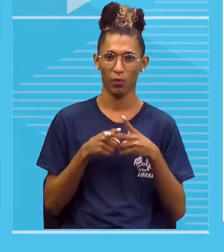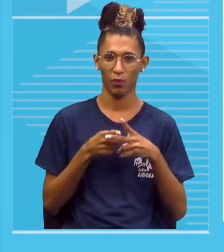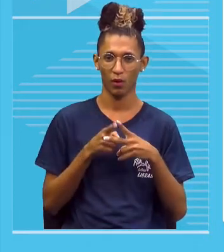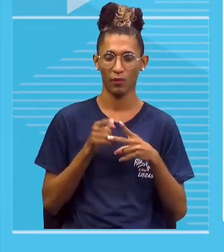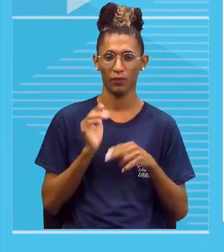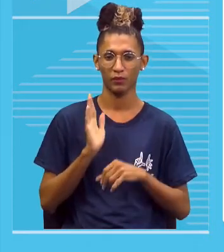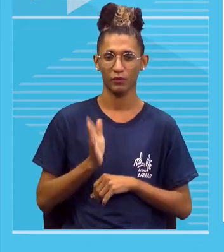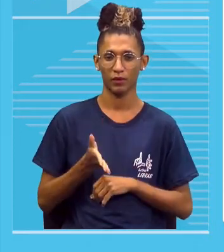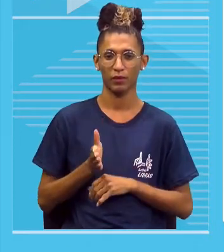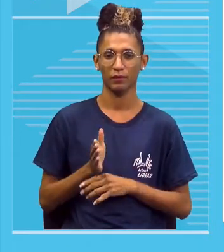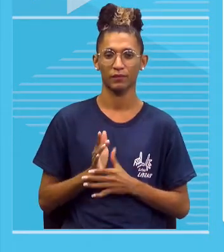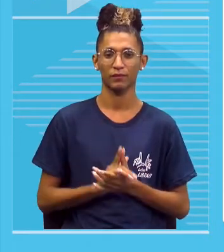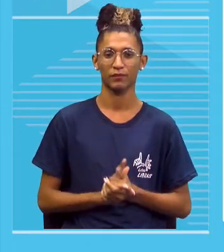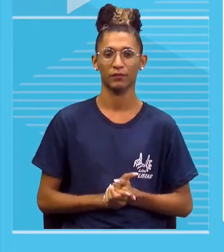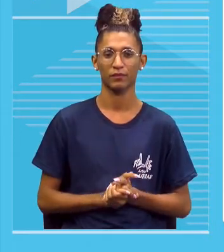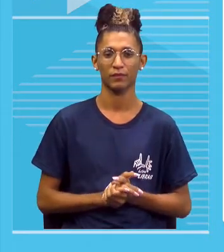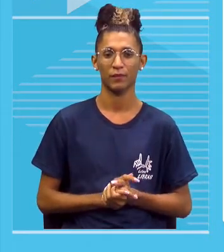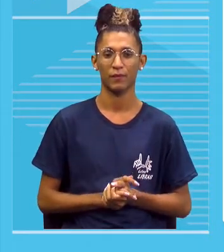tá